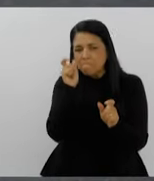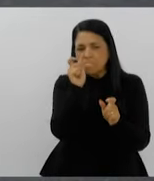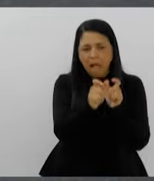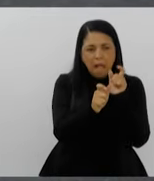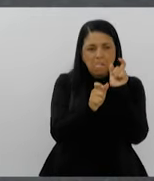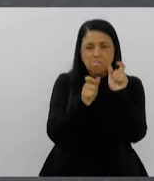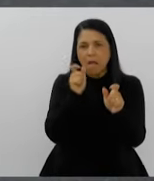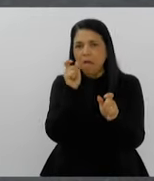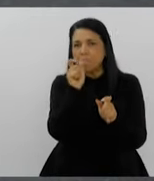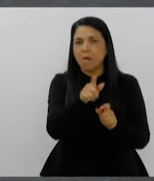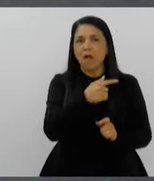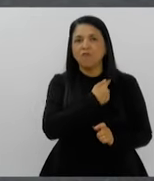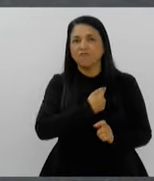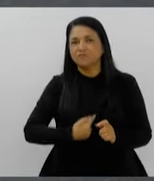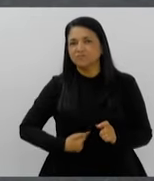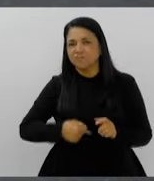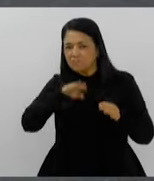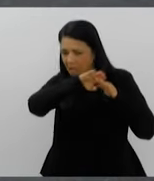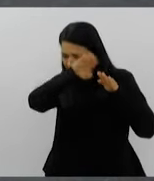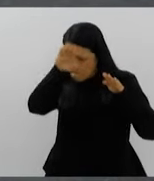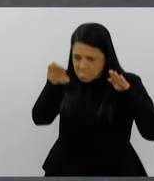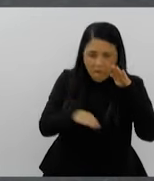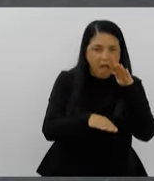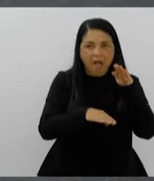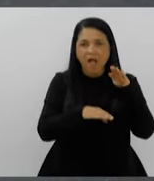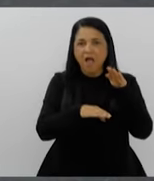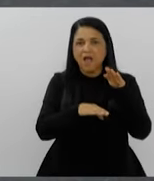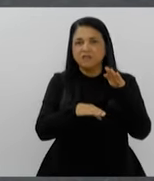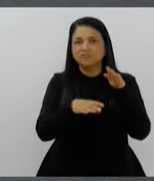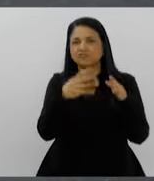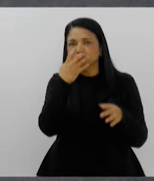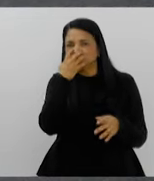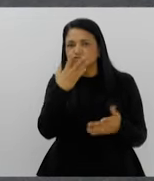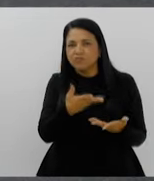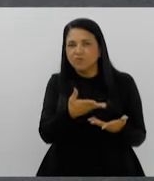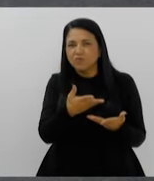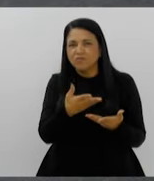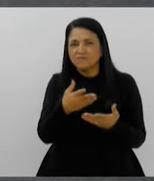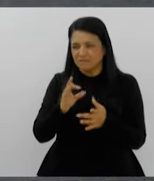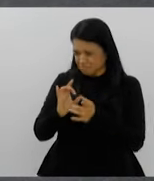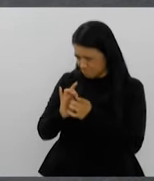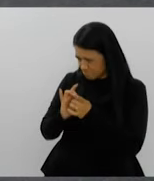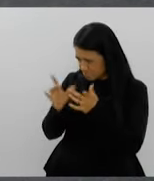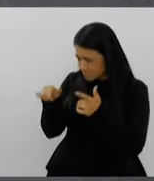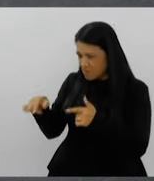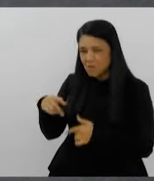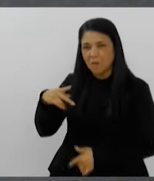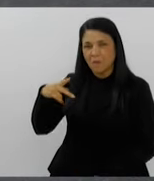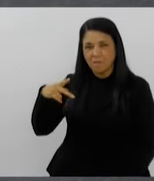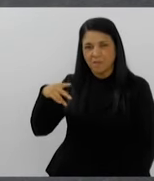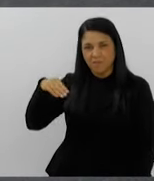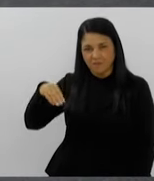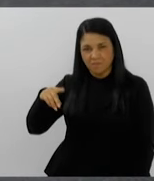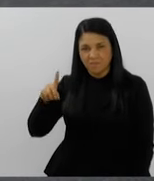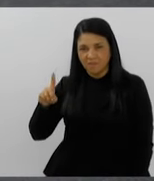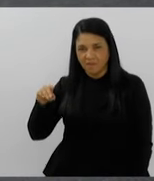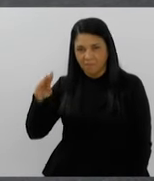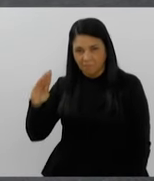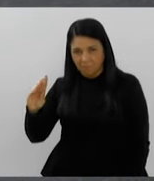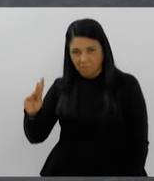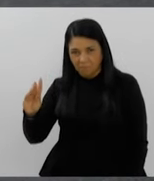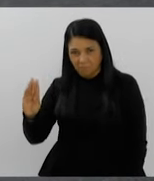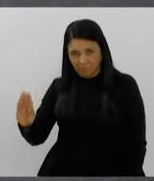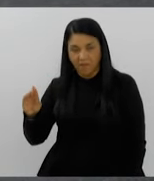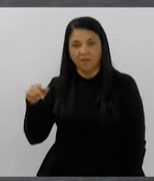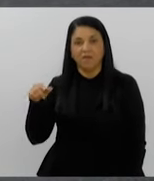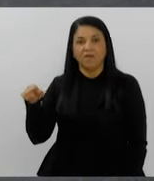te escurraçou, botou você para baixo de cachorro, e você ainda permite o MDB e o PP nesse tamanho todo no seu governo,